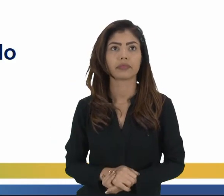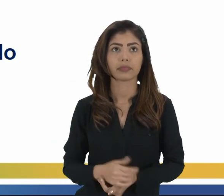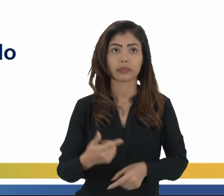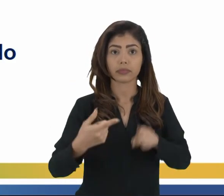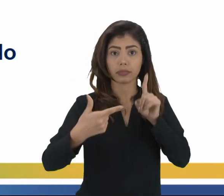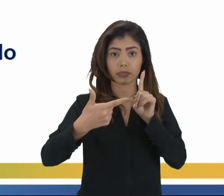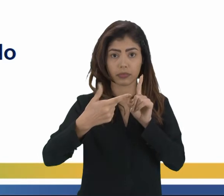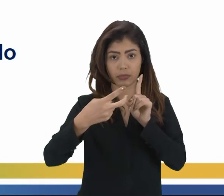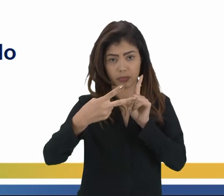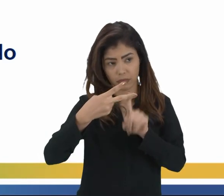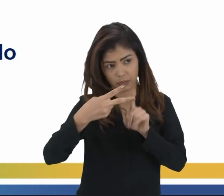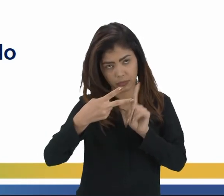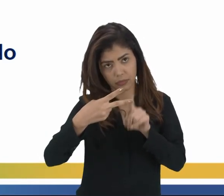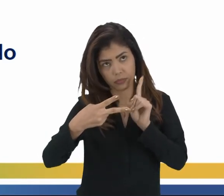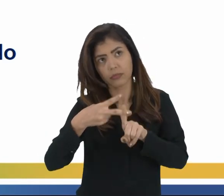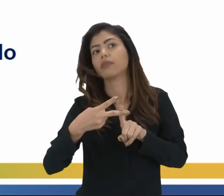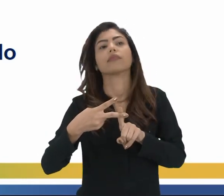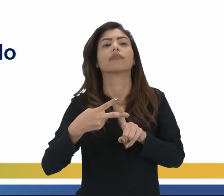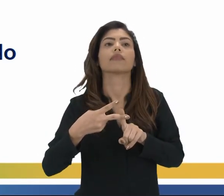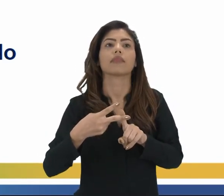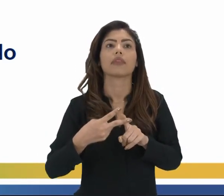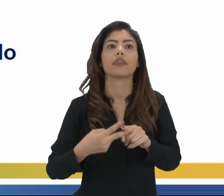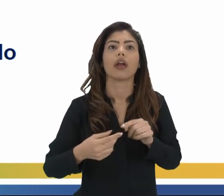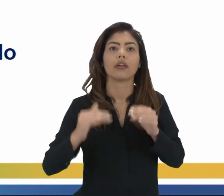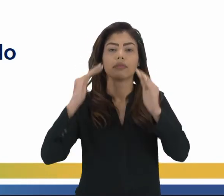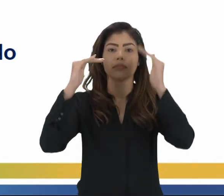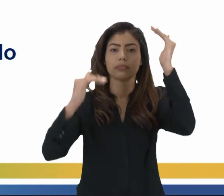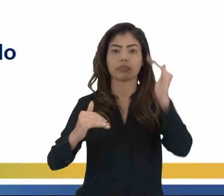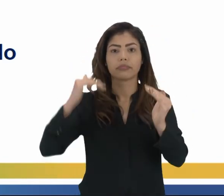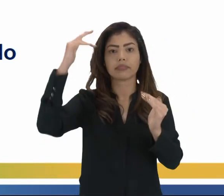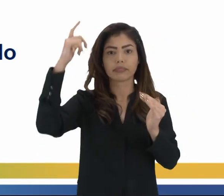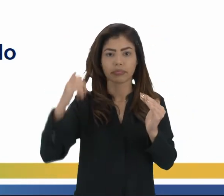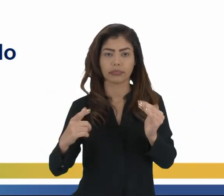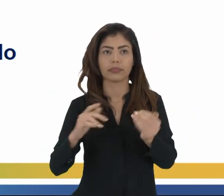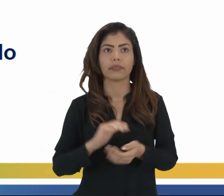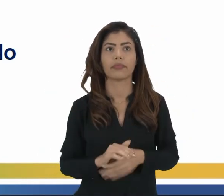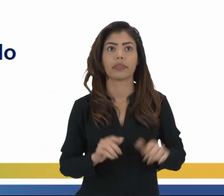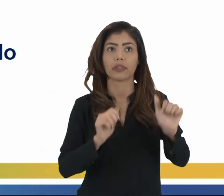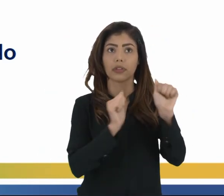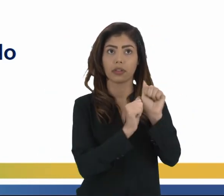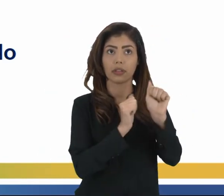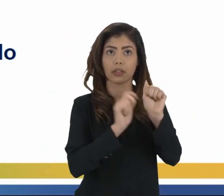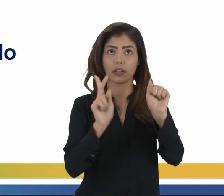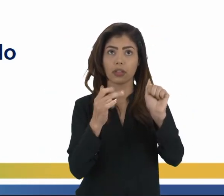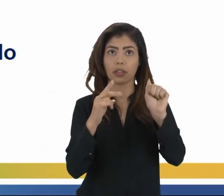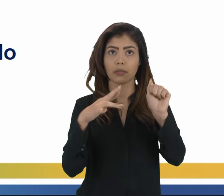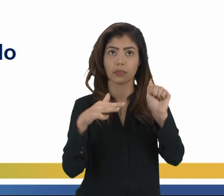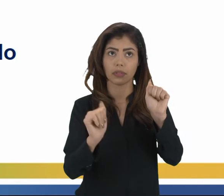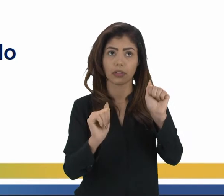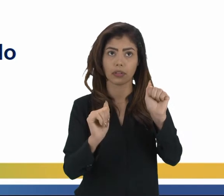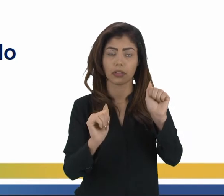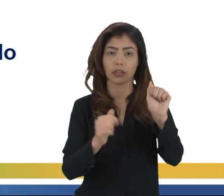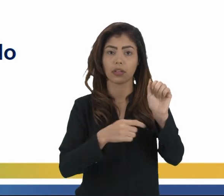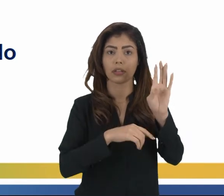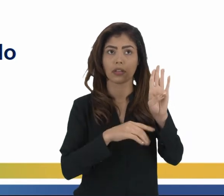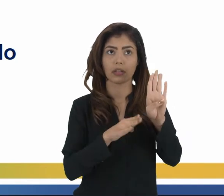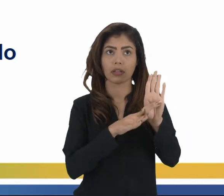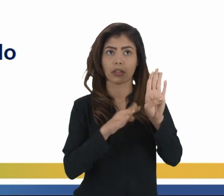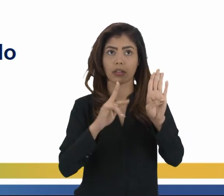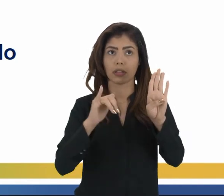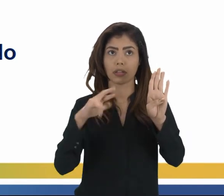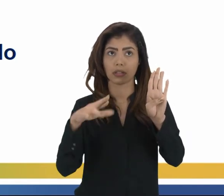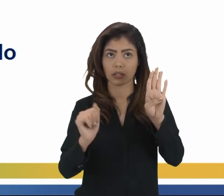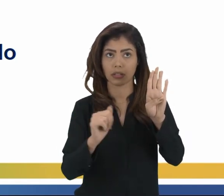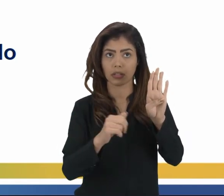segunda atividade, temos aí correlacionado em 2 colunas. Letra A, hipérbole. Letra B, ironia.